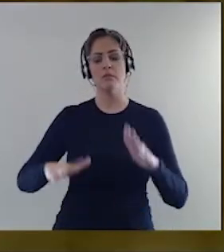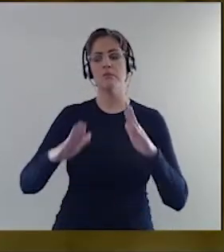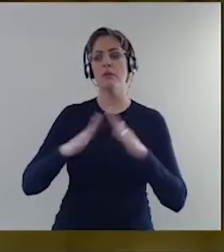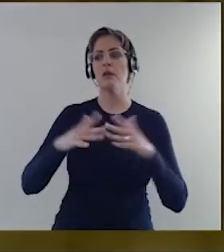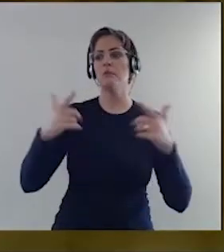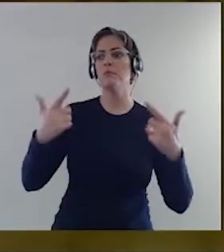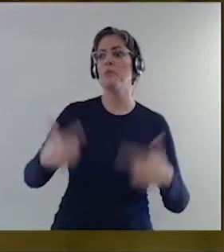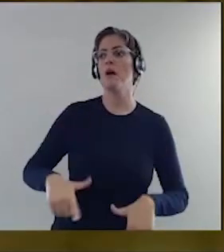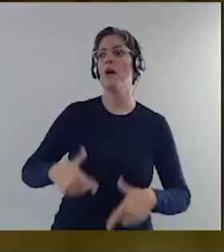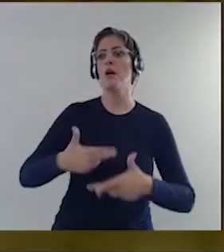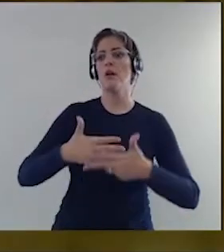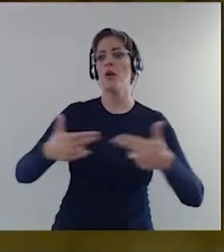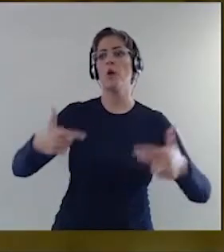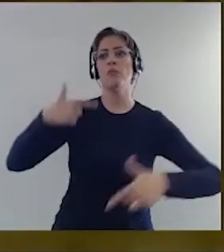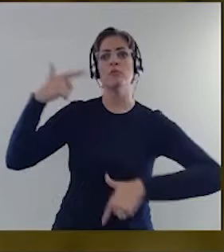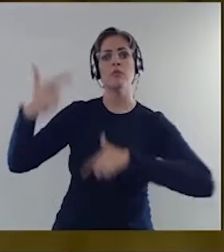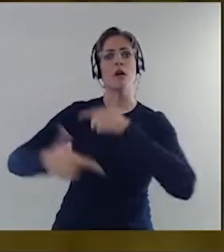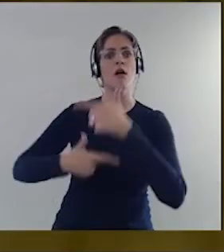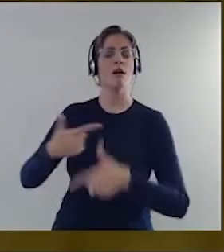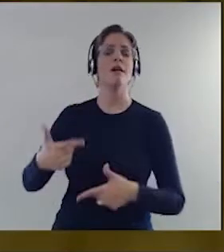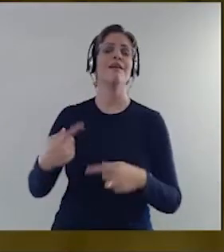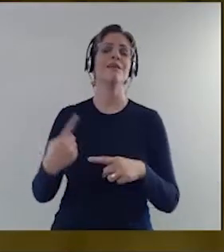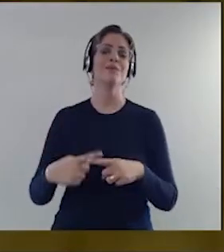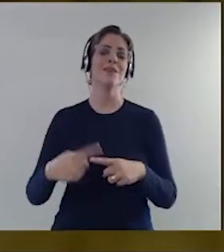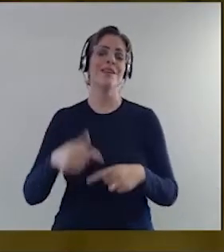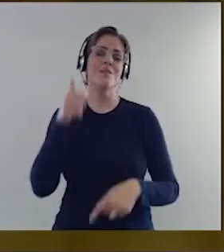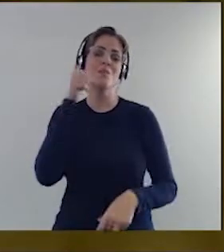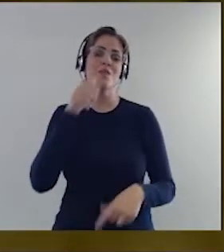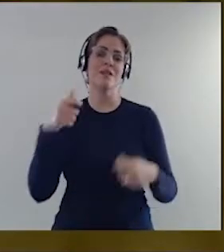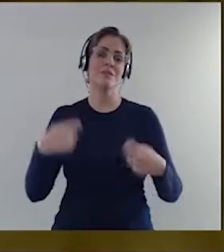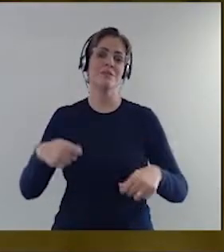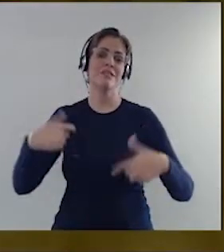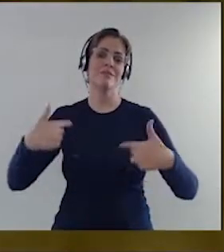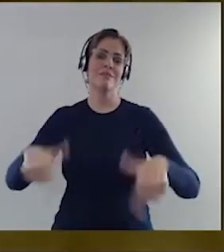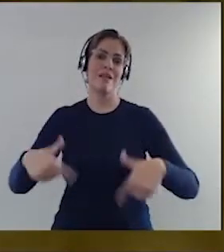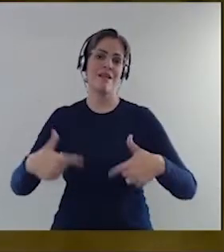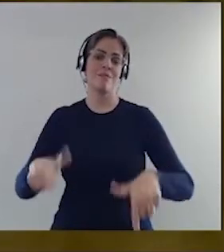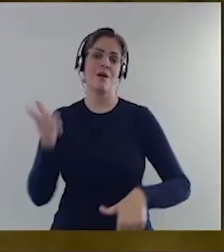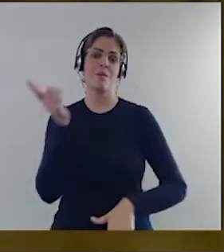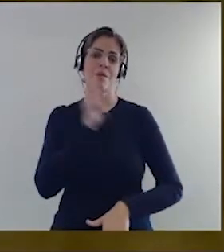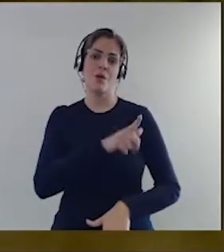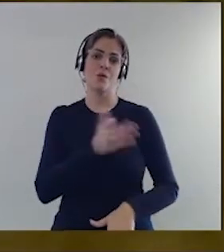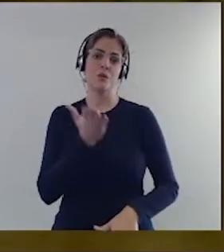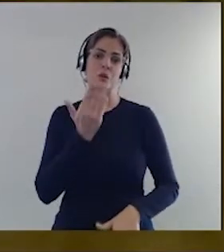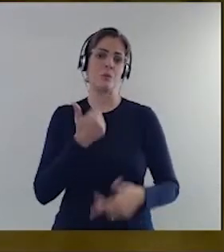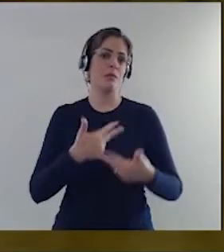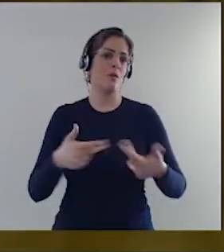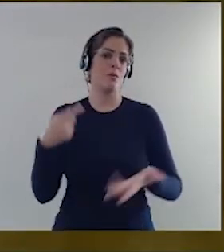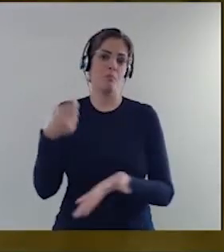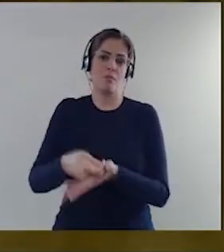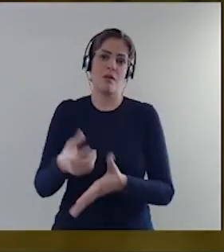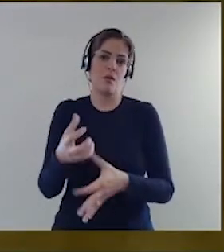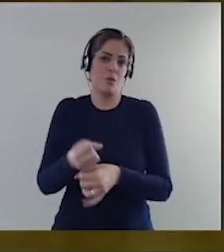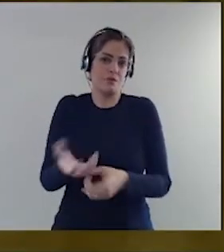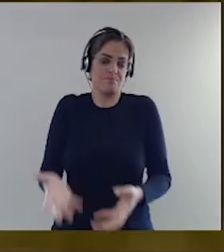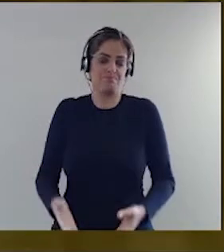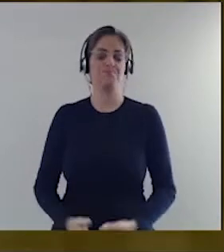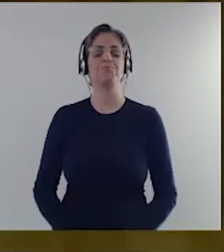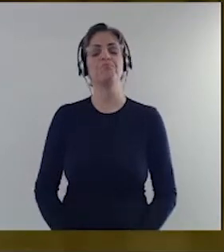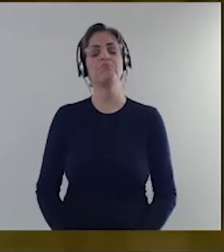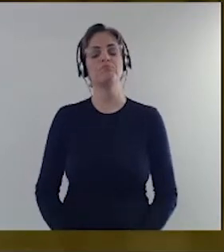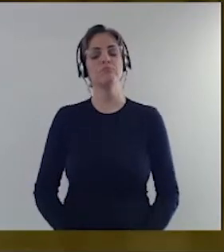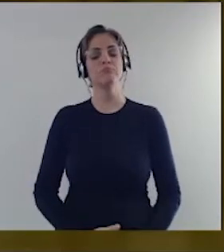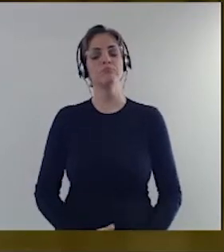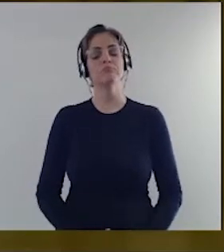do mercado de trabalho, pois precisavam de renda própria para garantir o sustento de suas famílias. Mas o